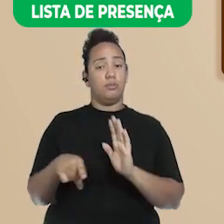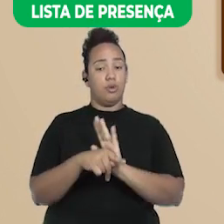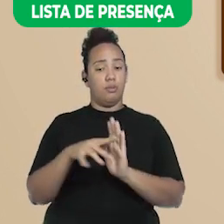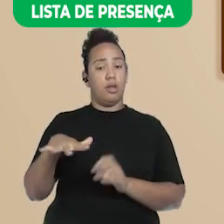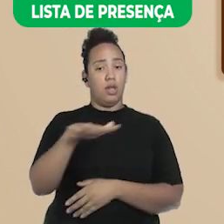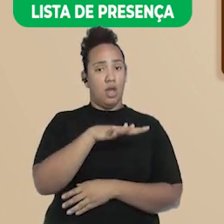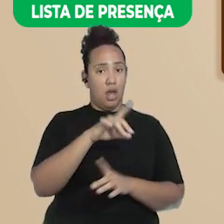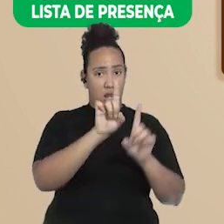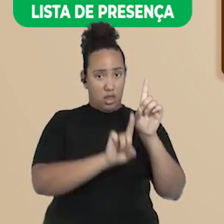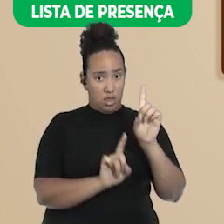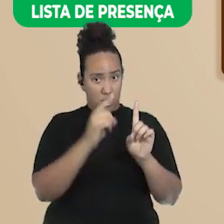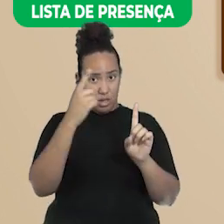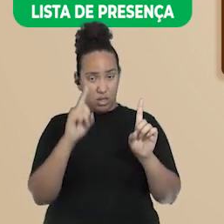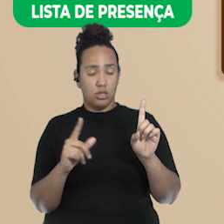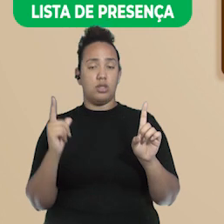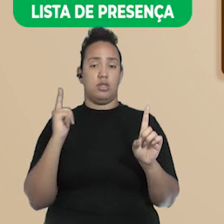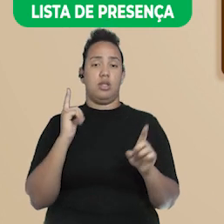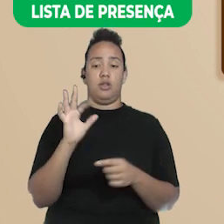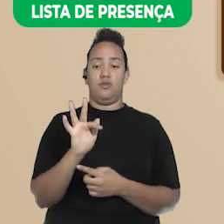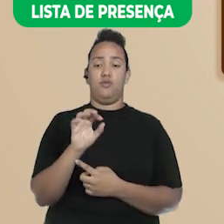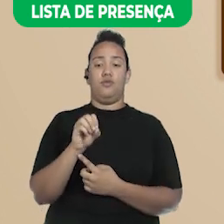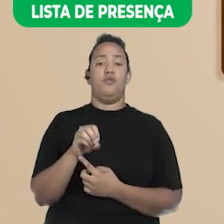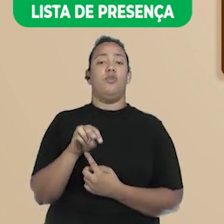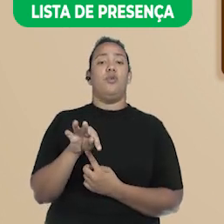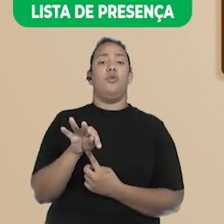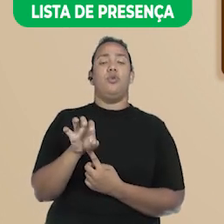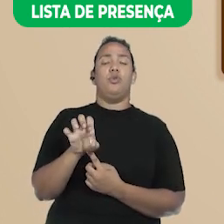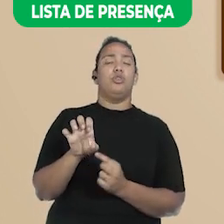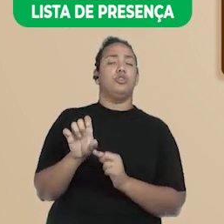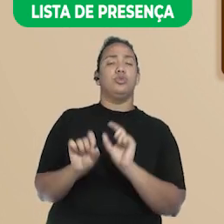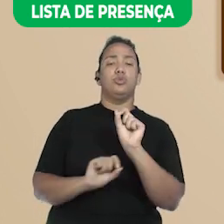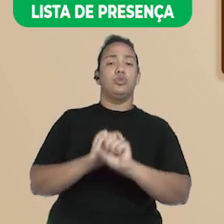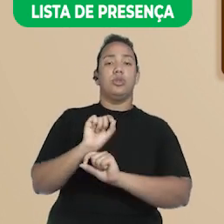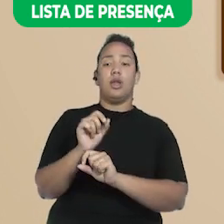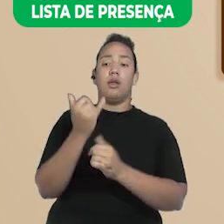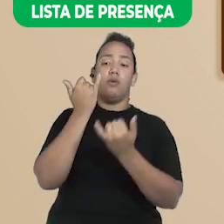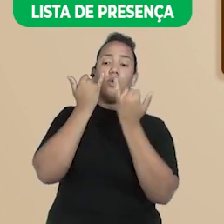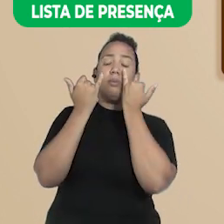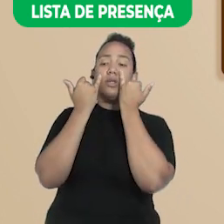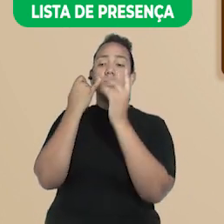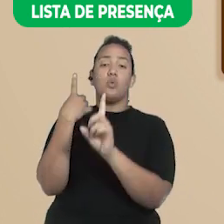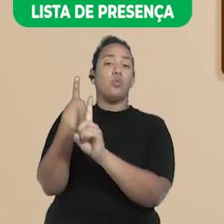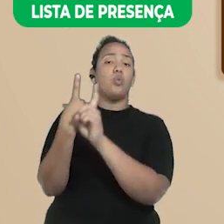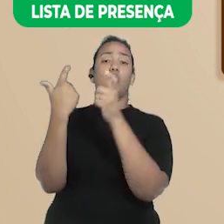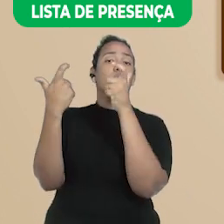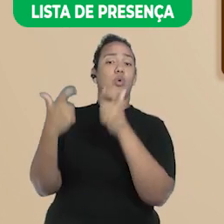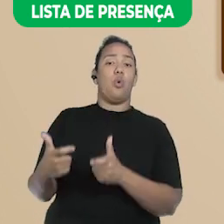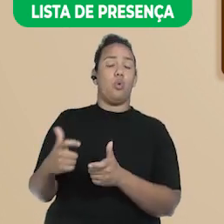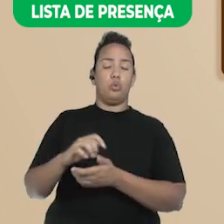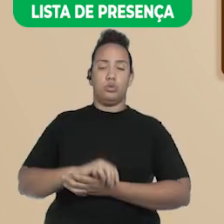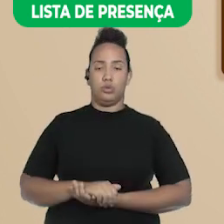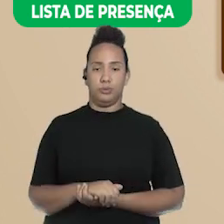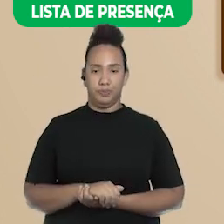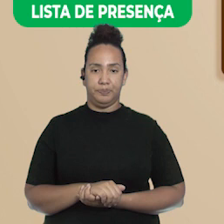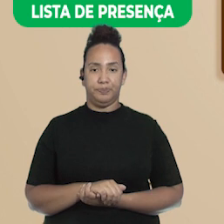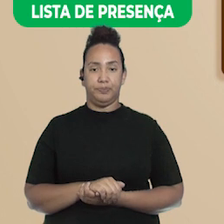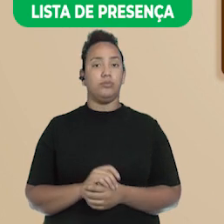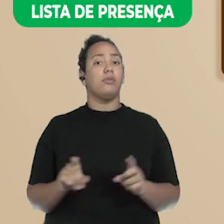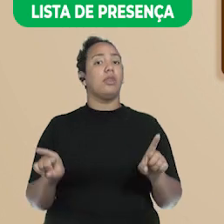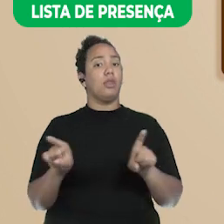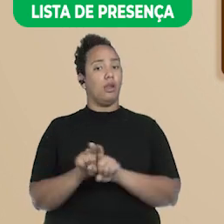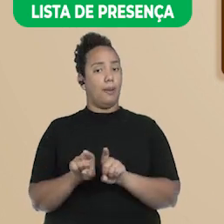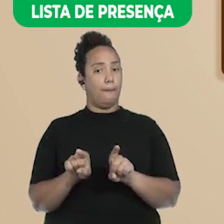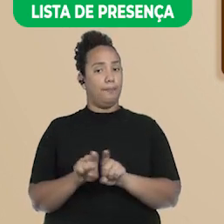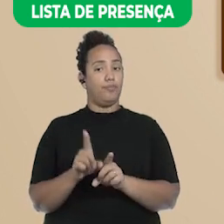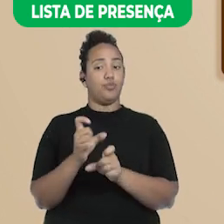estatística, apresentam a fonte, ou seja, de onde as informações foram retiradas. Também podem apresentar o ano